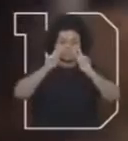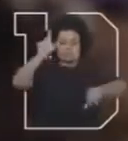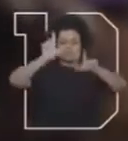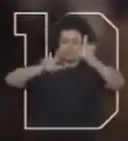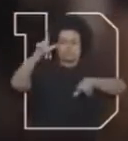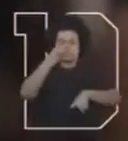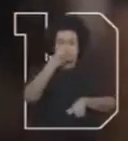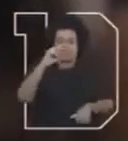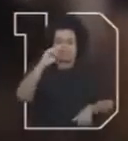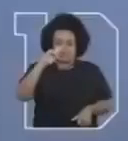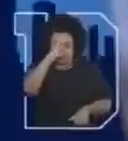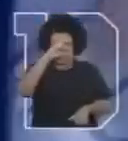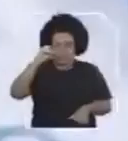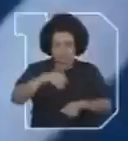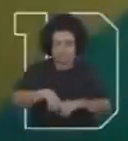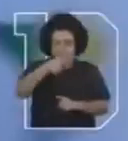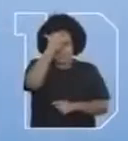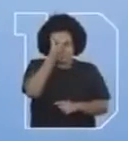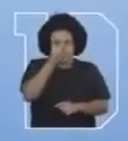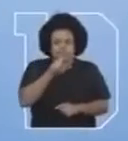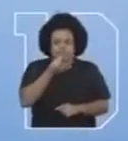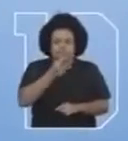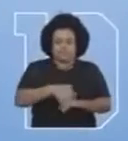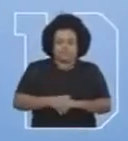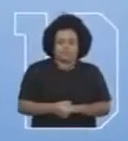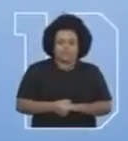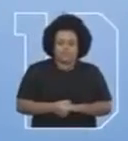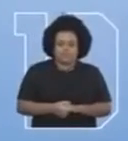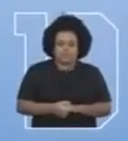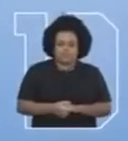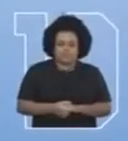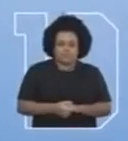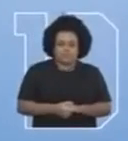nós vemos na televisão. CR10 é Celso Russomano.